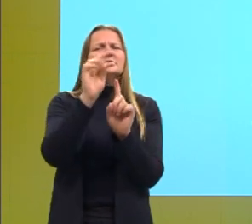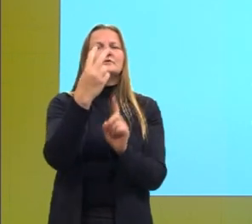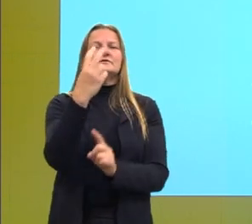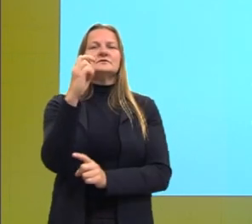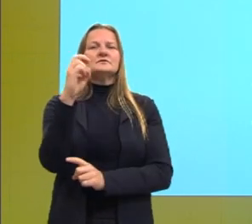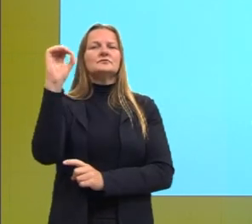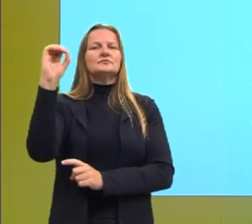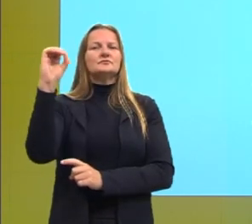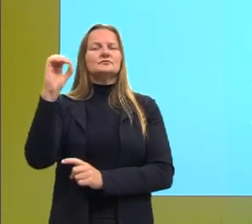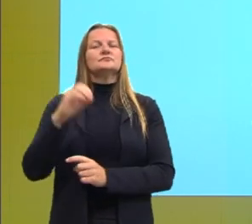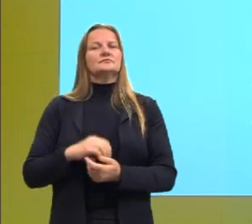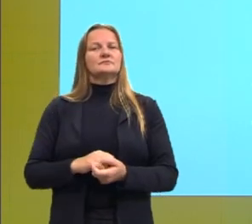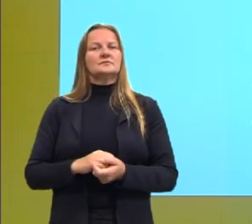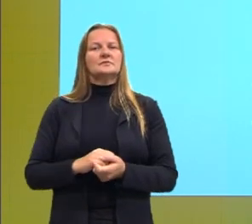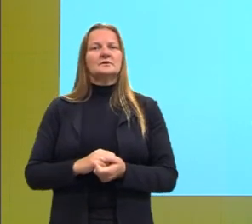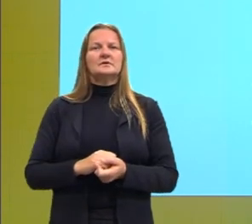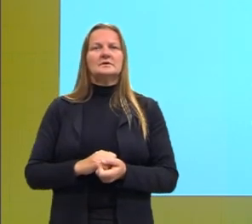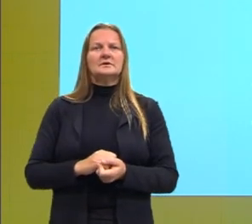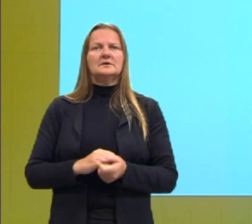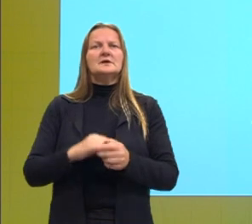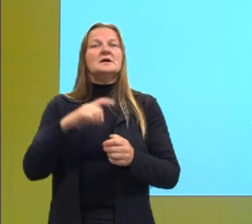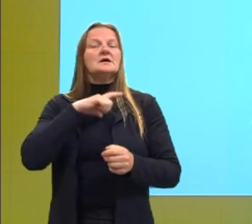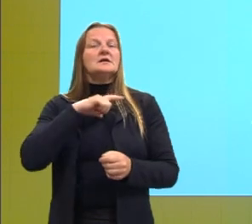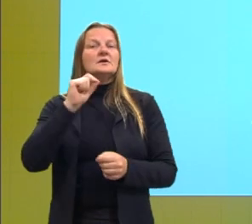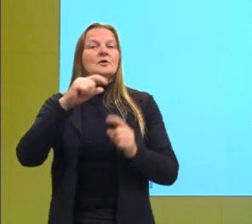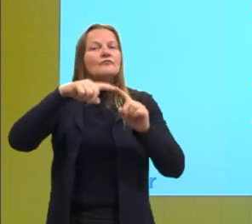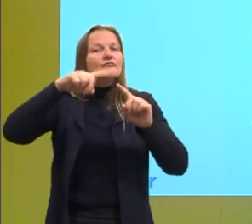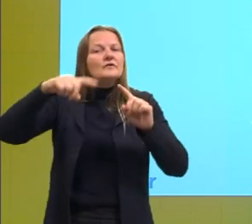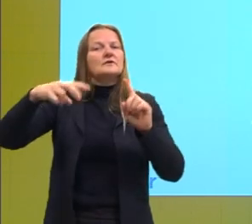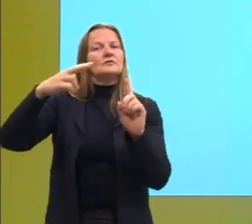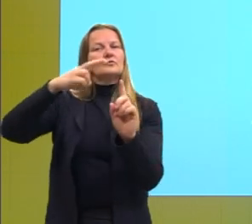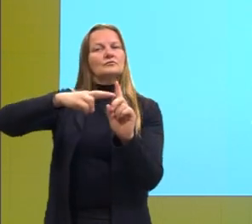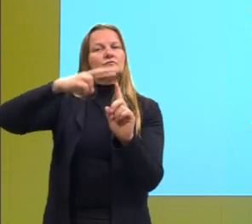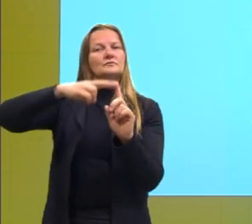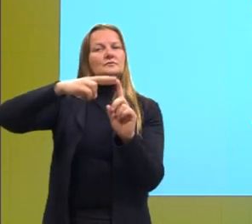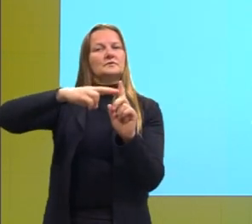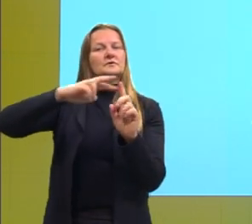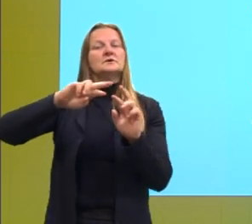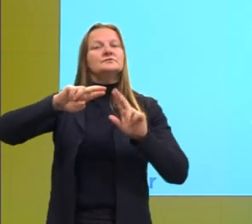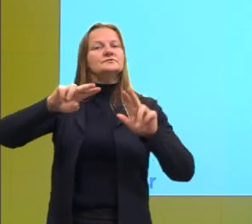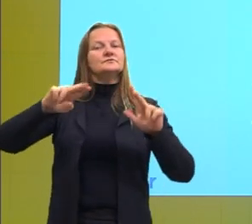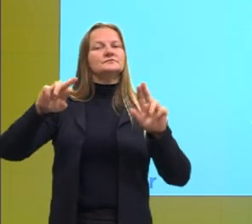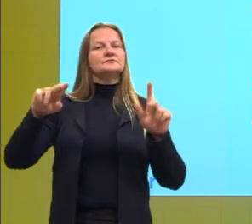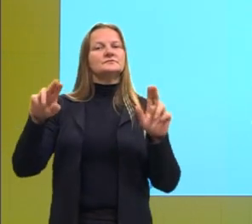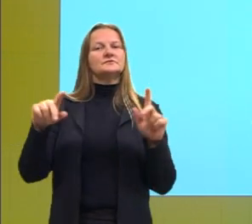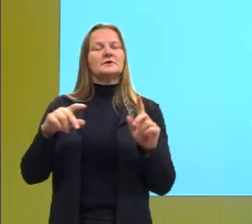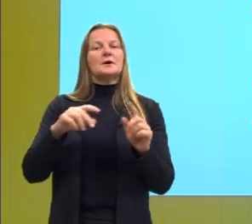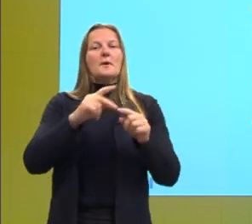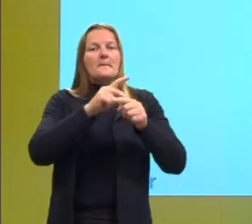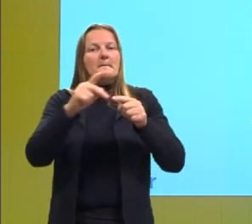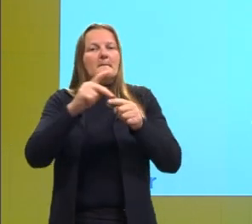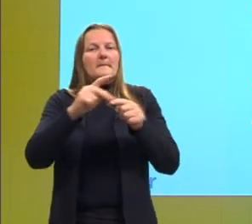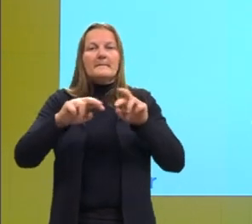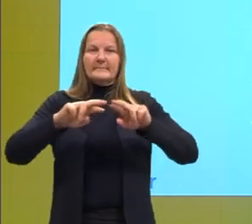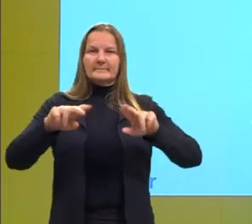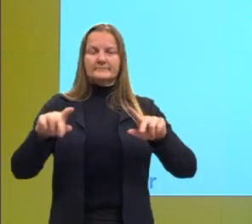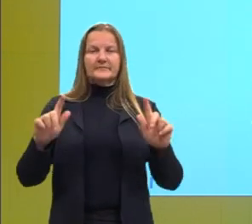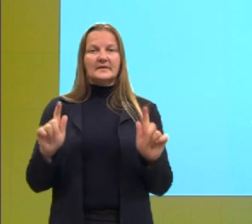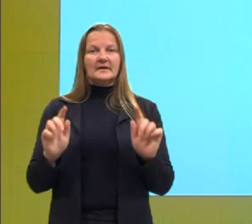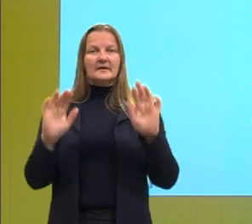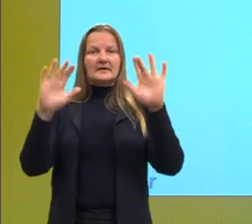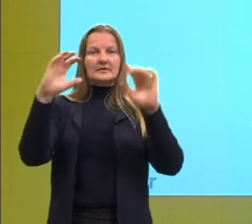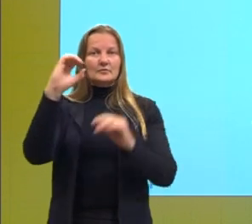celsius e pressão ATM eles têm variação de entalpia diferente eles têm entalpias padrões diferentes para